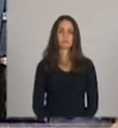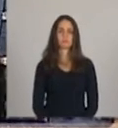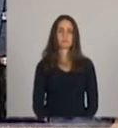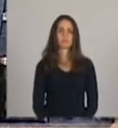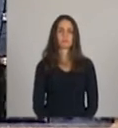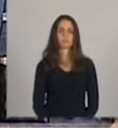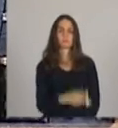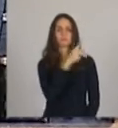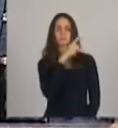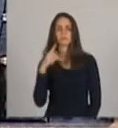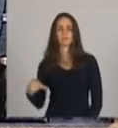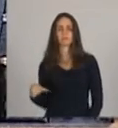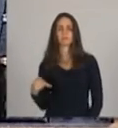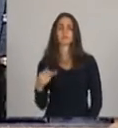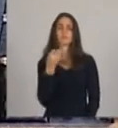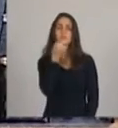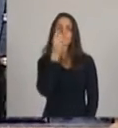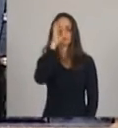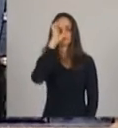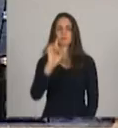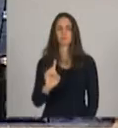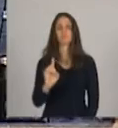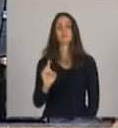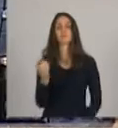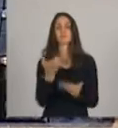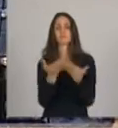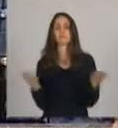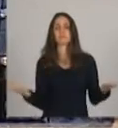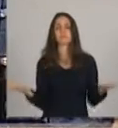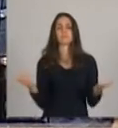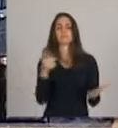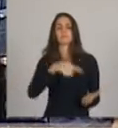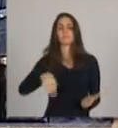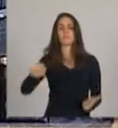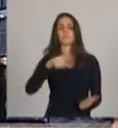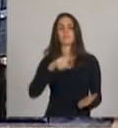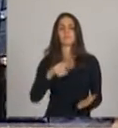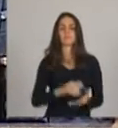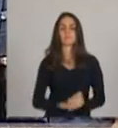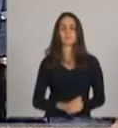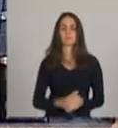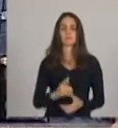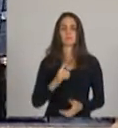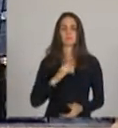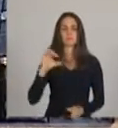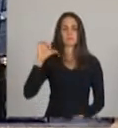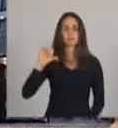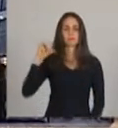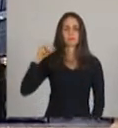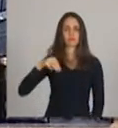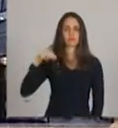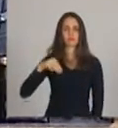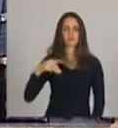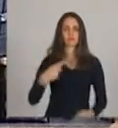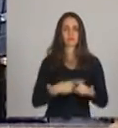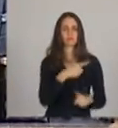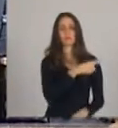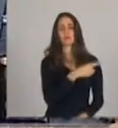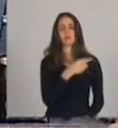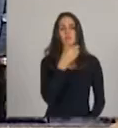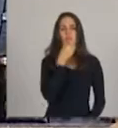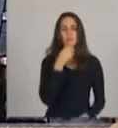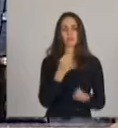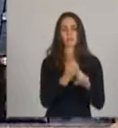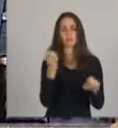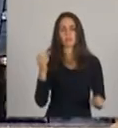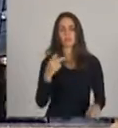Senhor presidente, bom dia. Bom dia aos meus colegas. Deputada, tem 9 minutos, deputada, porque o deputado Zé